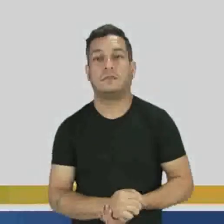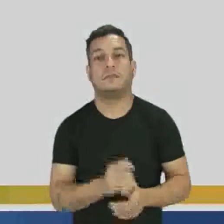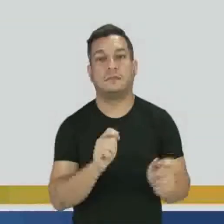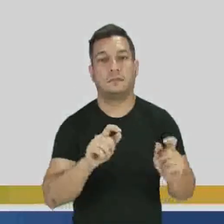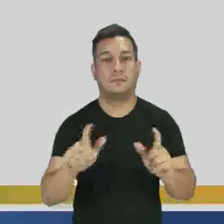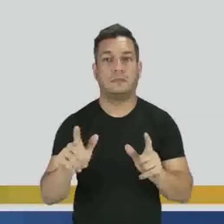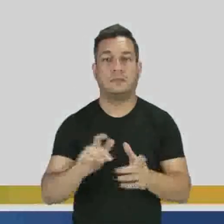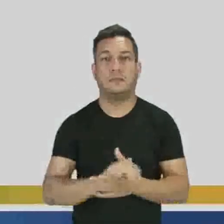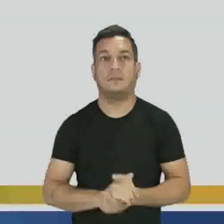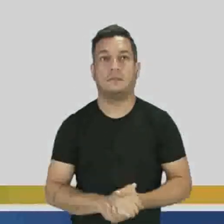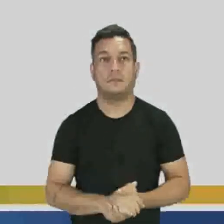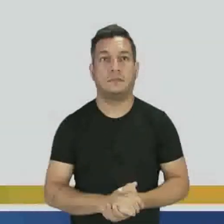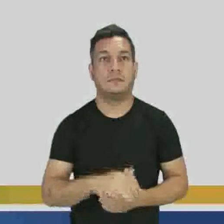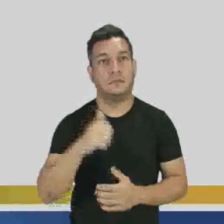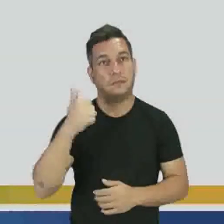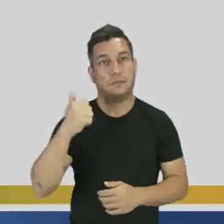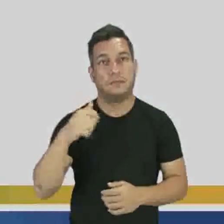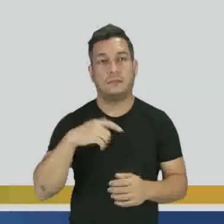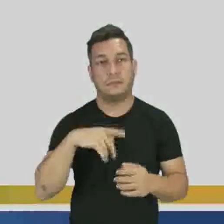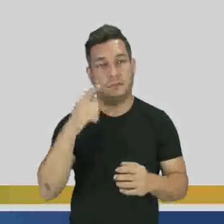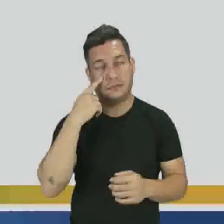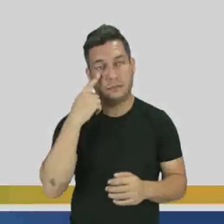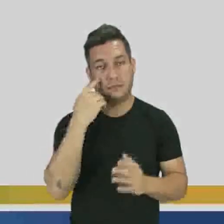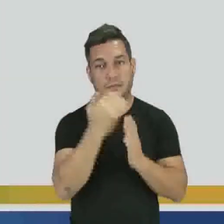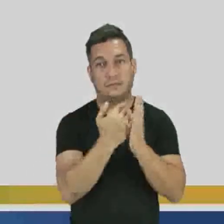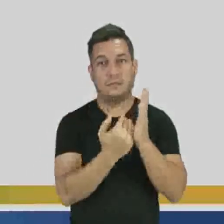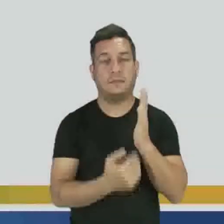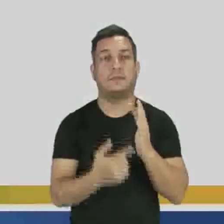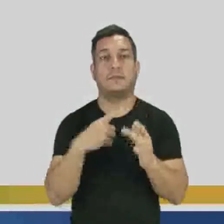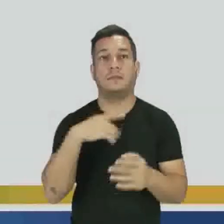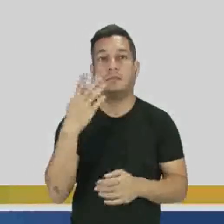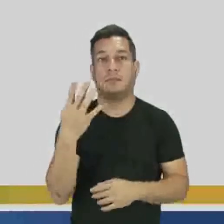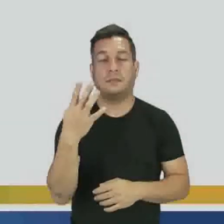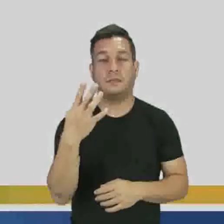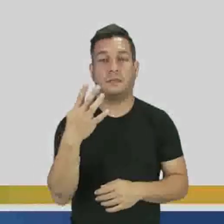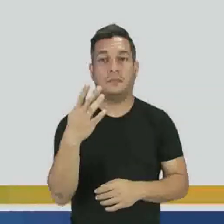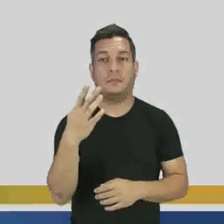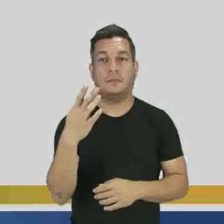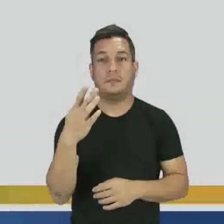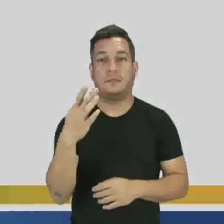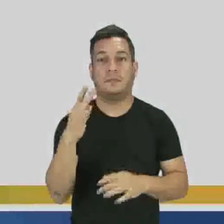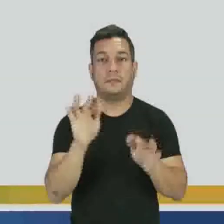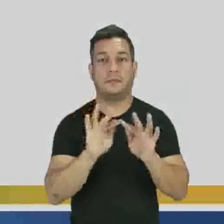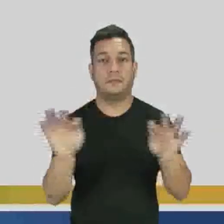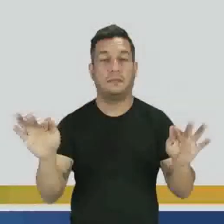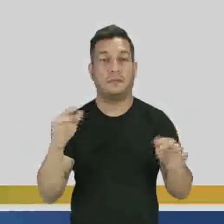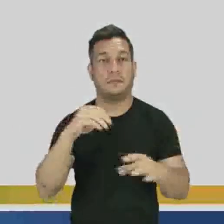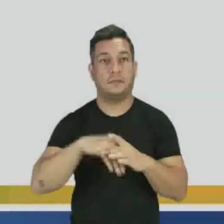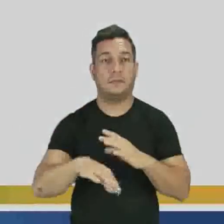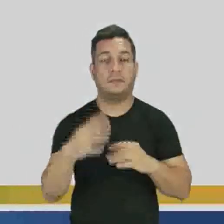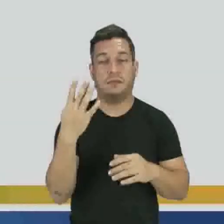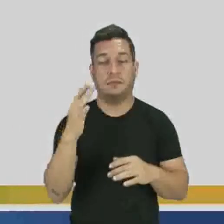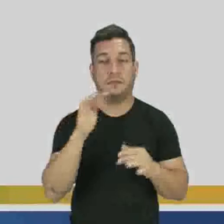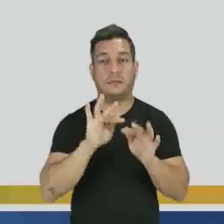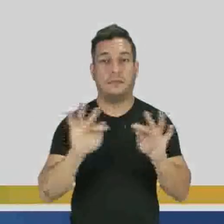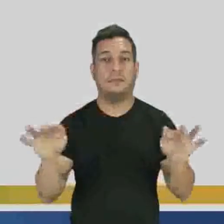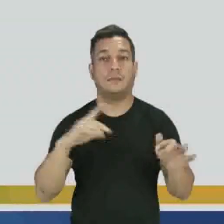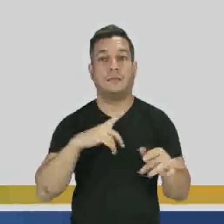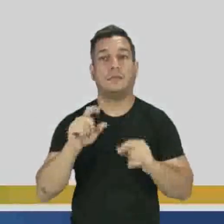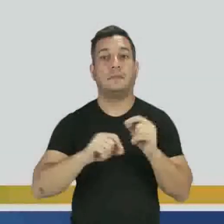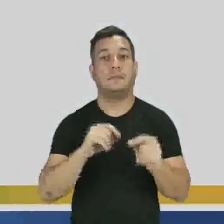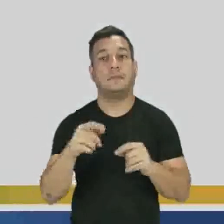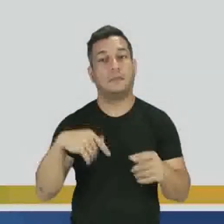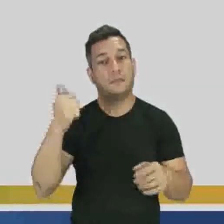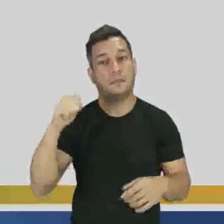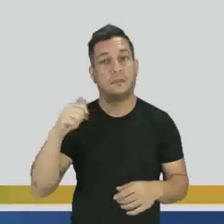aí. Analise as afirmações a seguir. Então, nós temos 4 afirmações. Dentro dessas 4 afirmações, nós vamos ter que